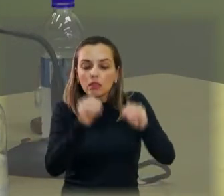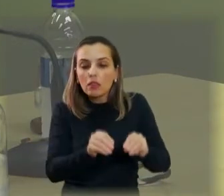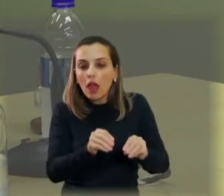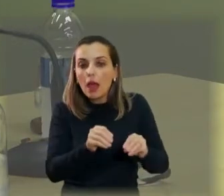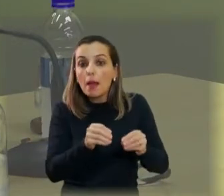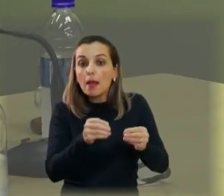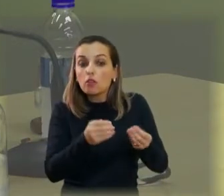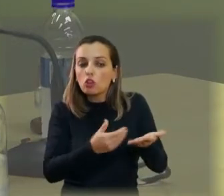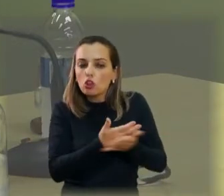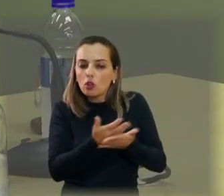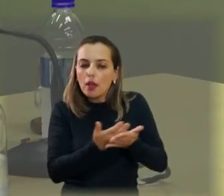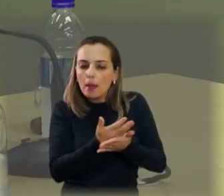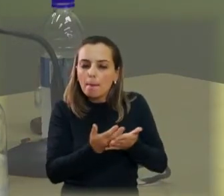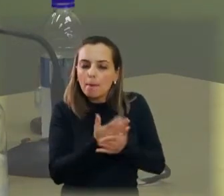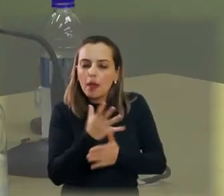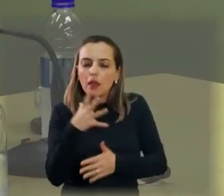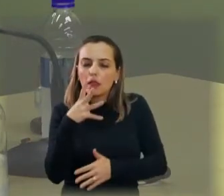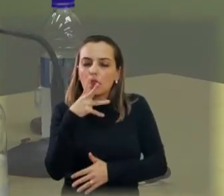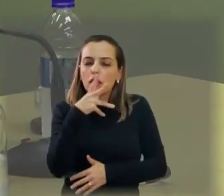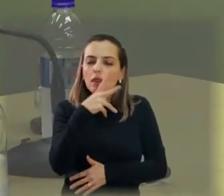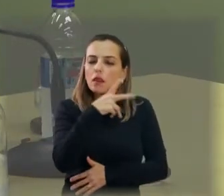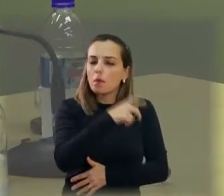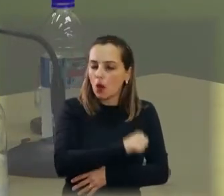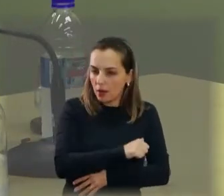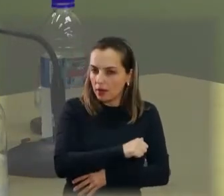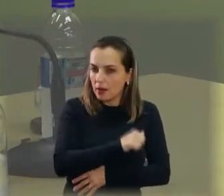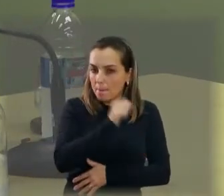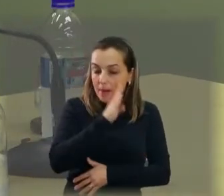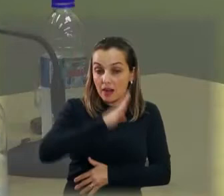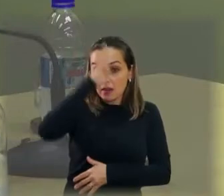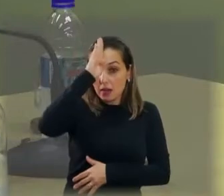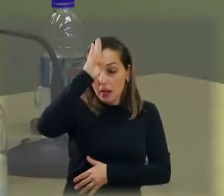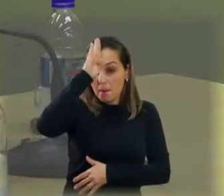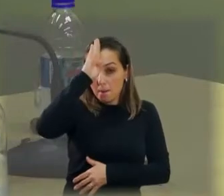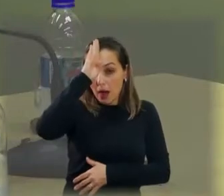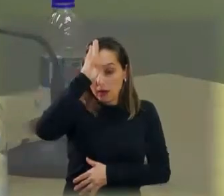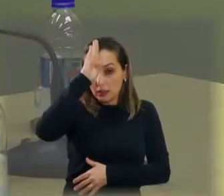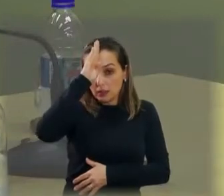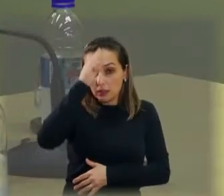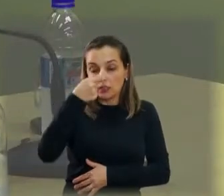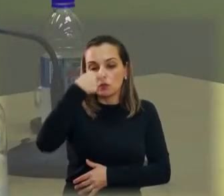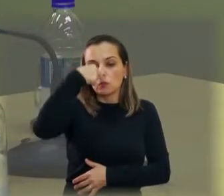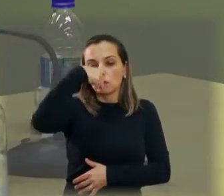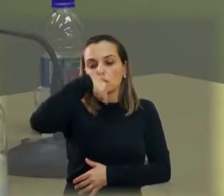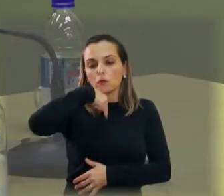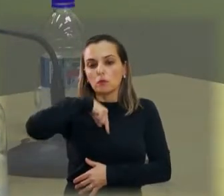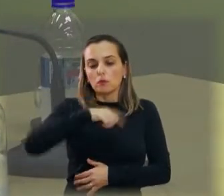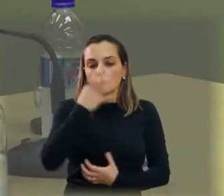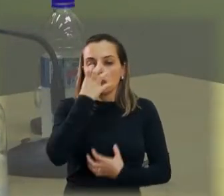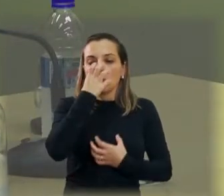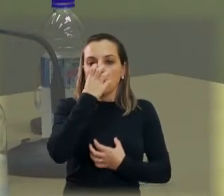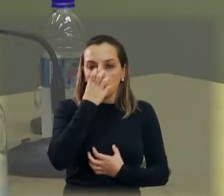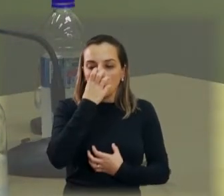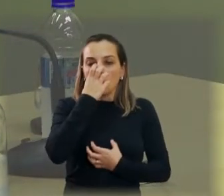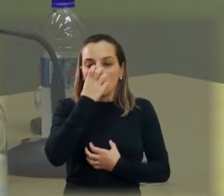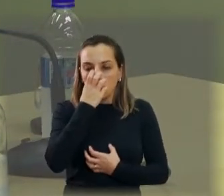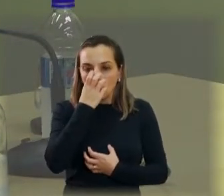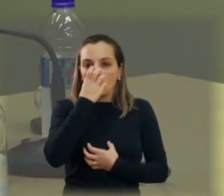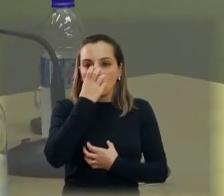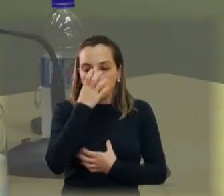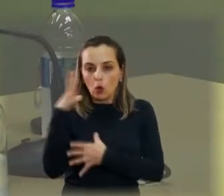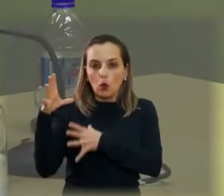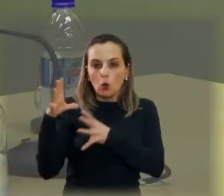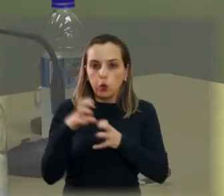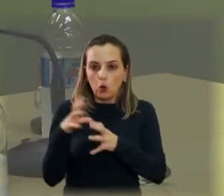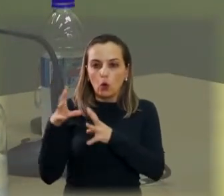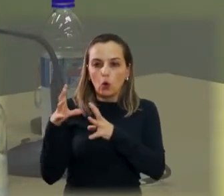que exige, são demoradas, principalmente se o paciente está entubado. Né? Um paciente entubado, a gente não tira do serviço,